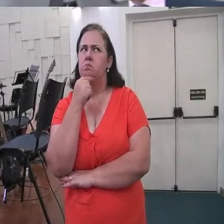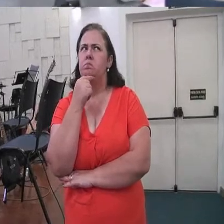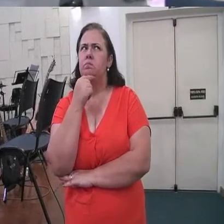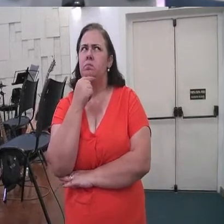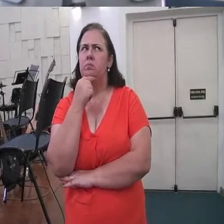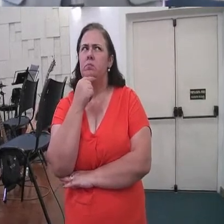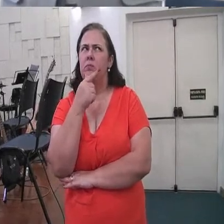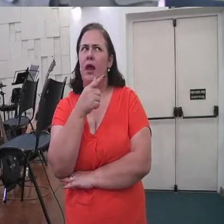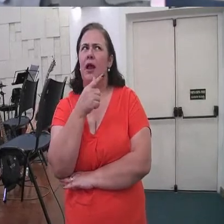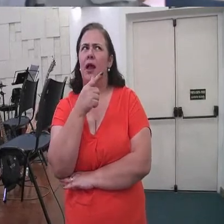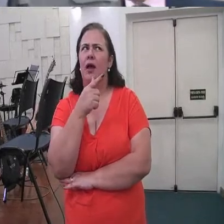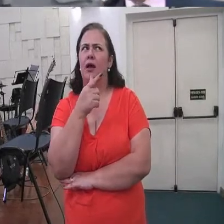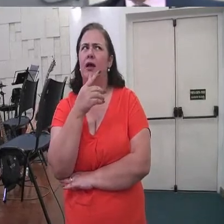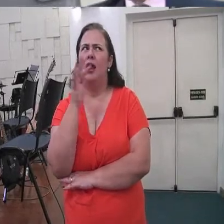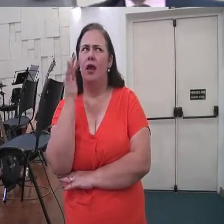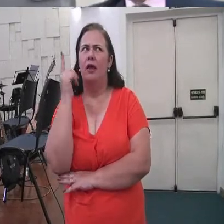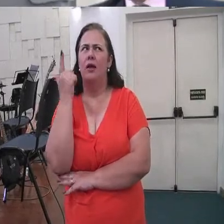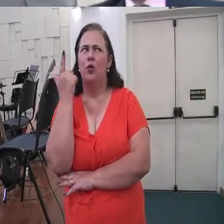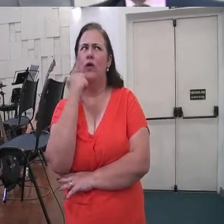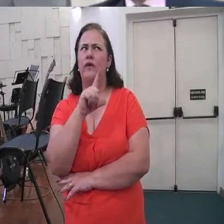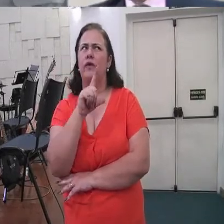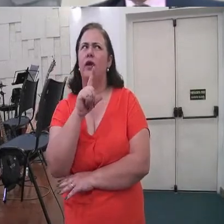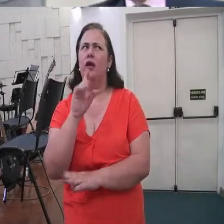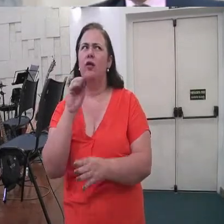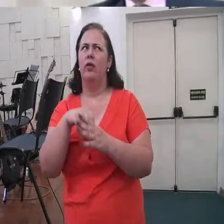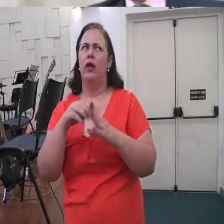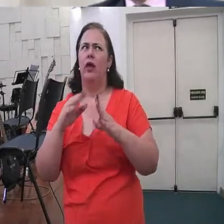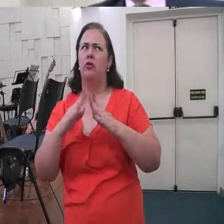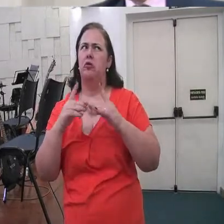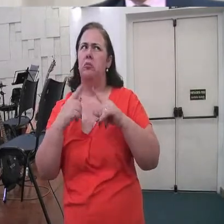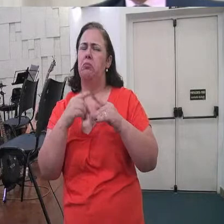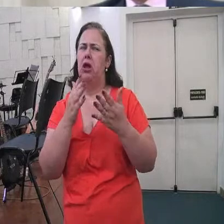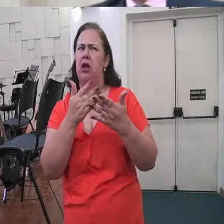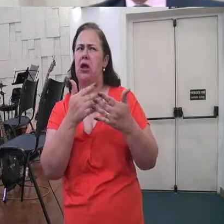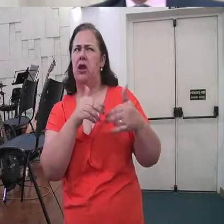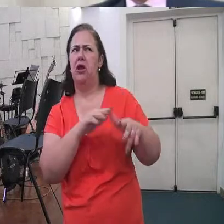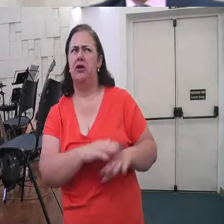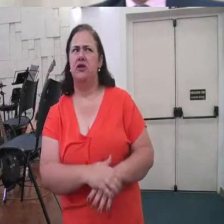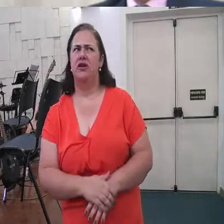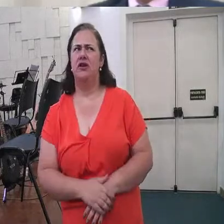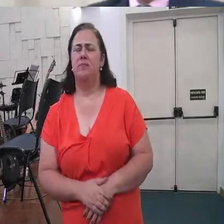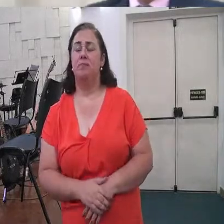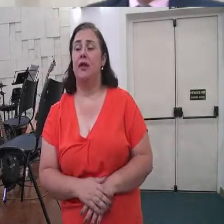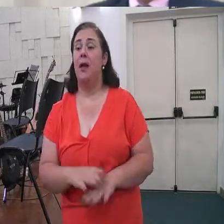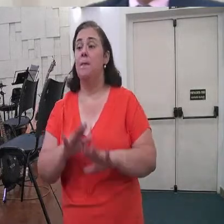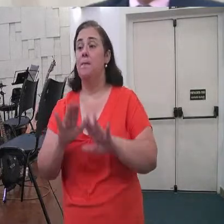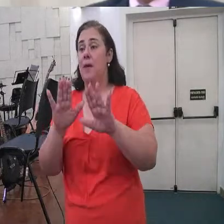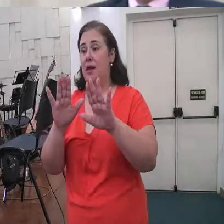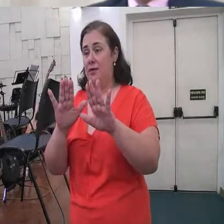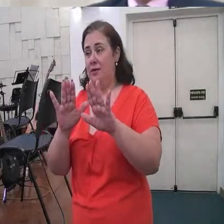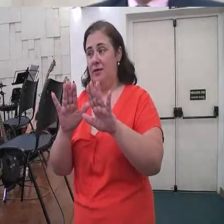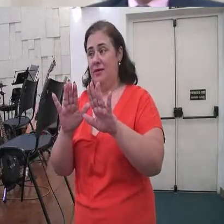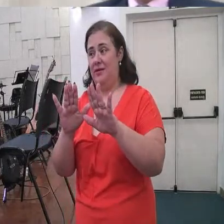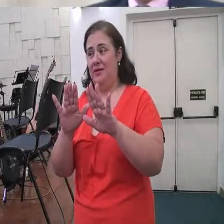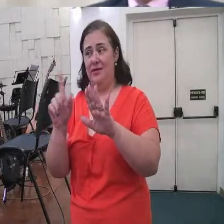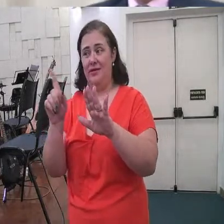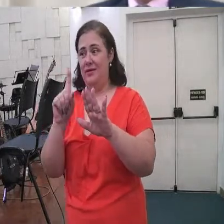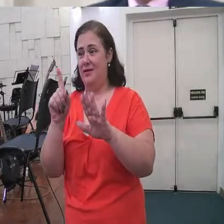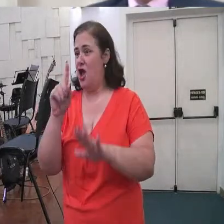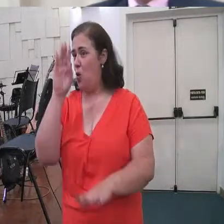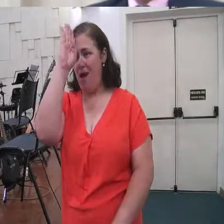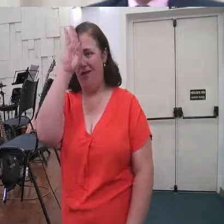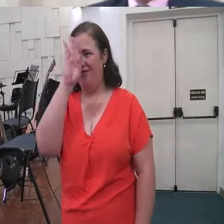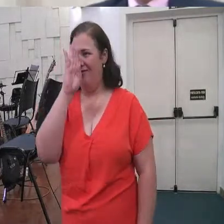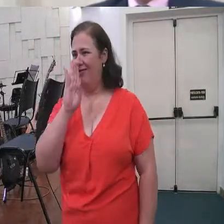aquela rosa, ela vai de alguma forma ativar algum tipo de poder espiritual dentro